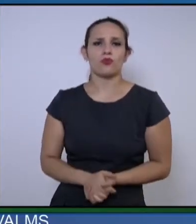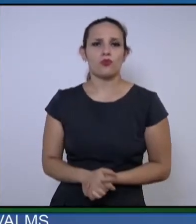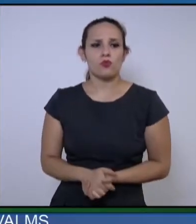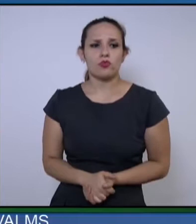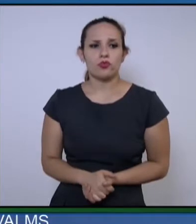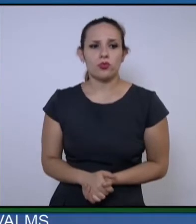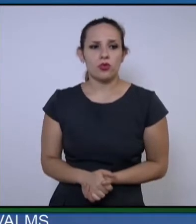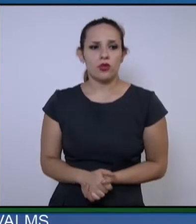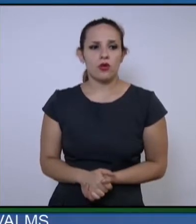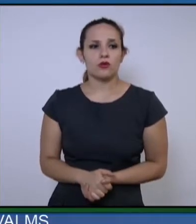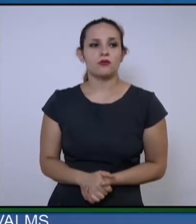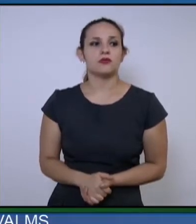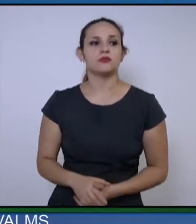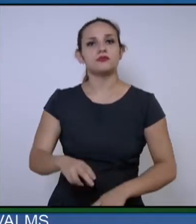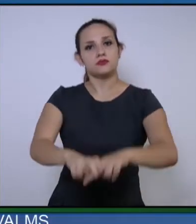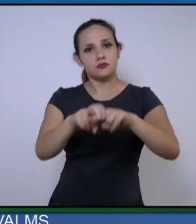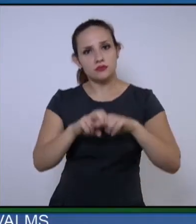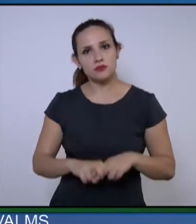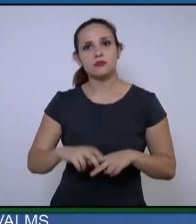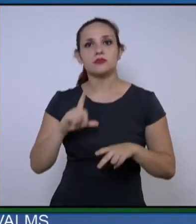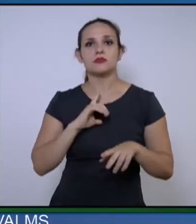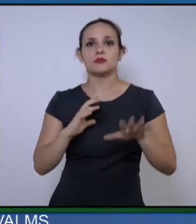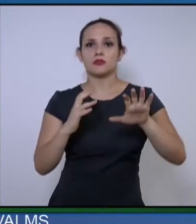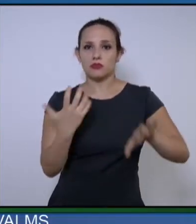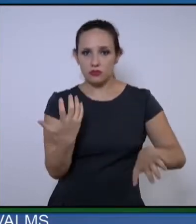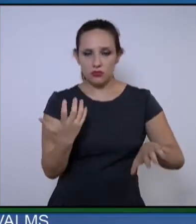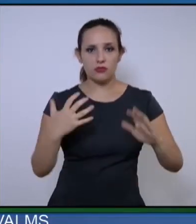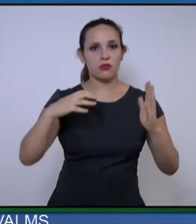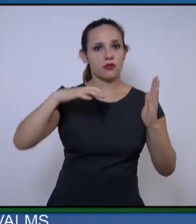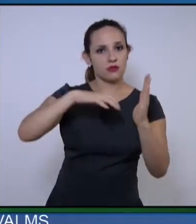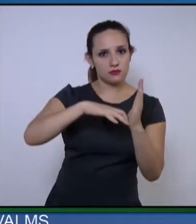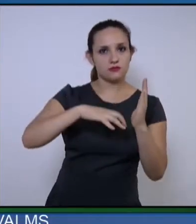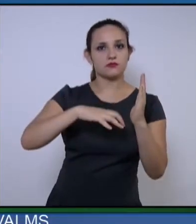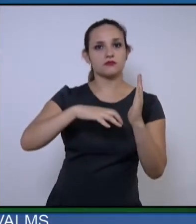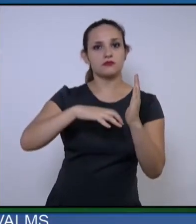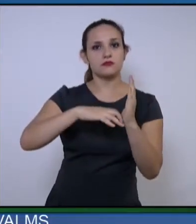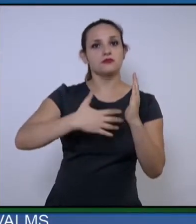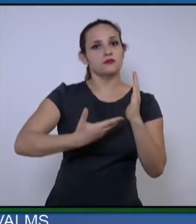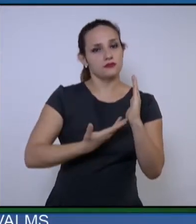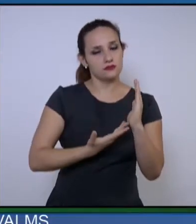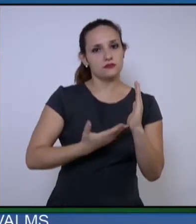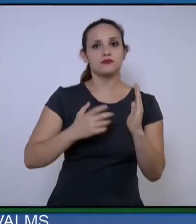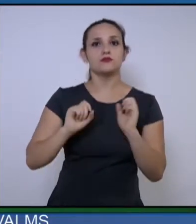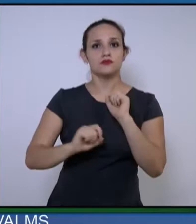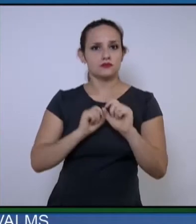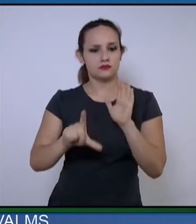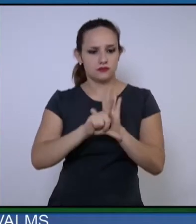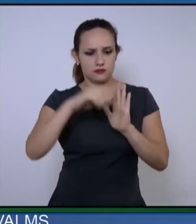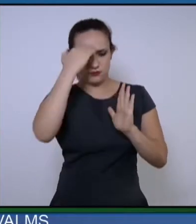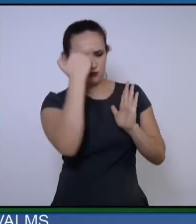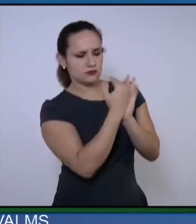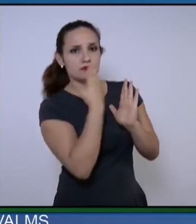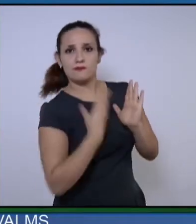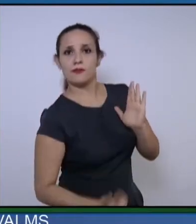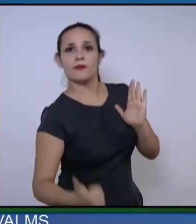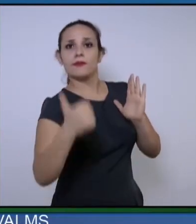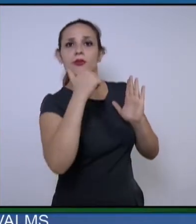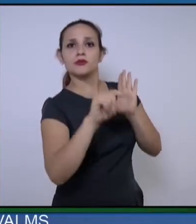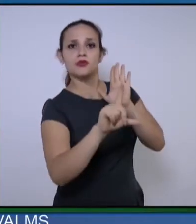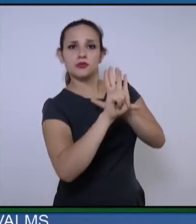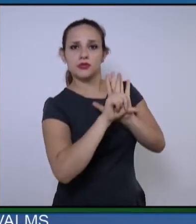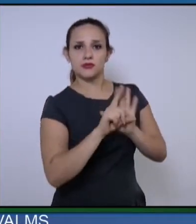E é para isso que existe o Congresso, o Senado, para que as leis sejam